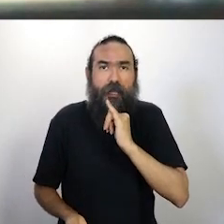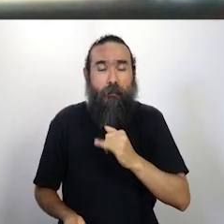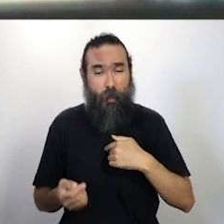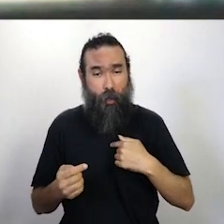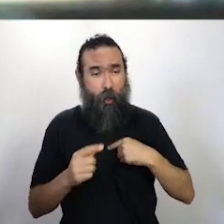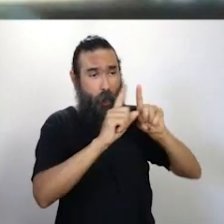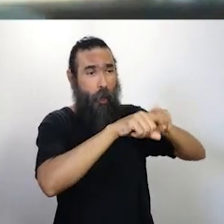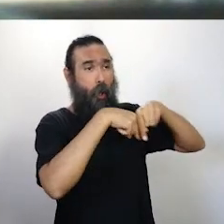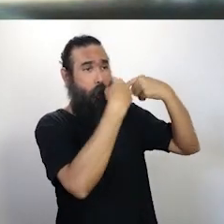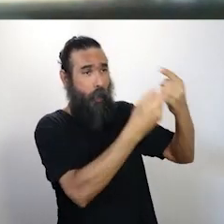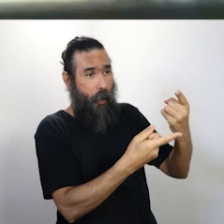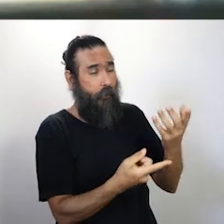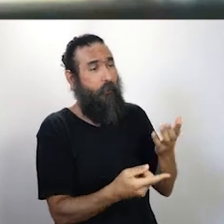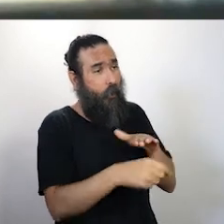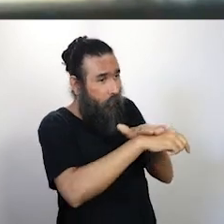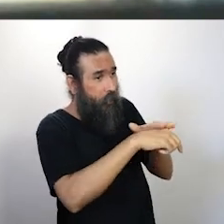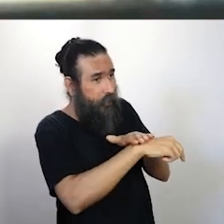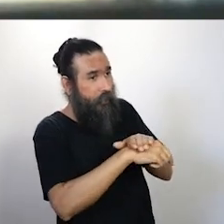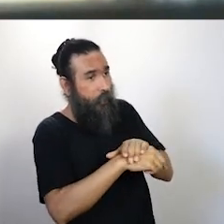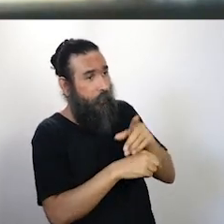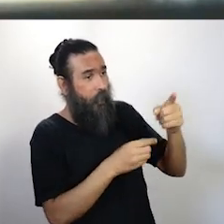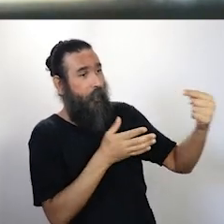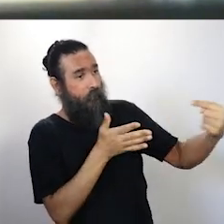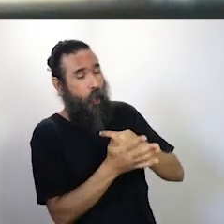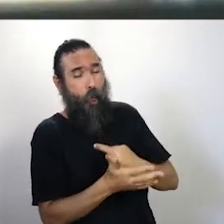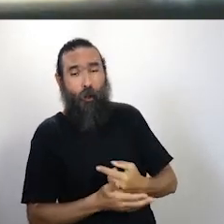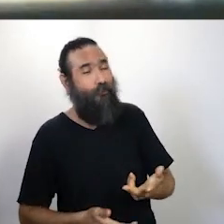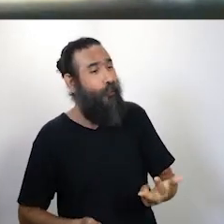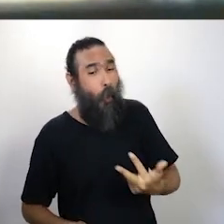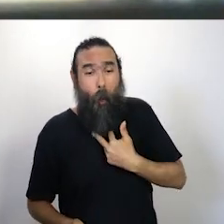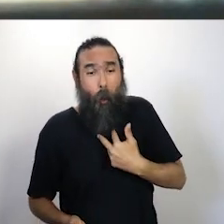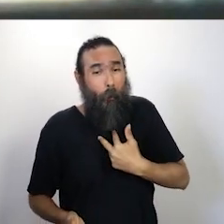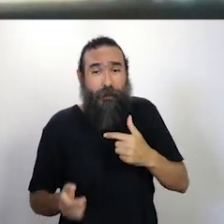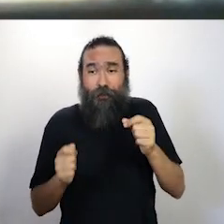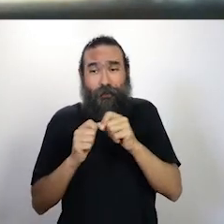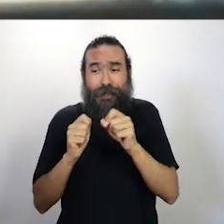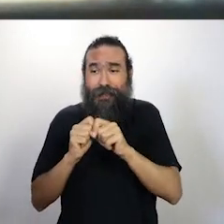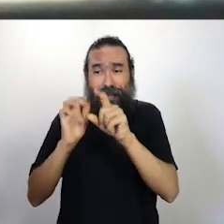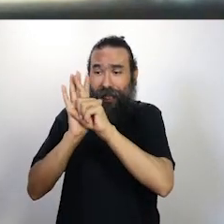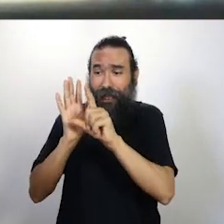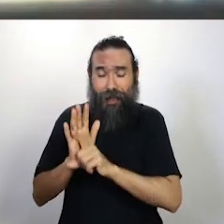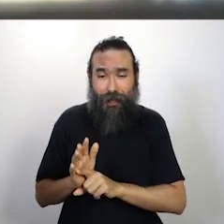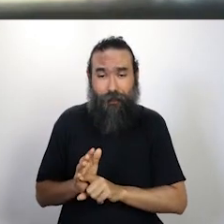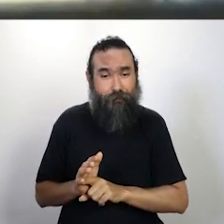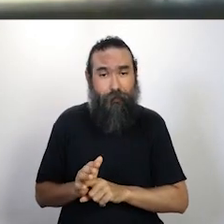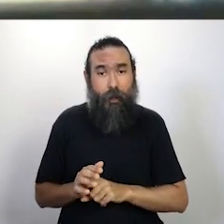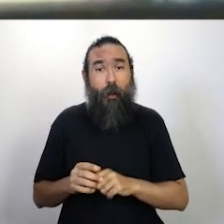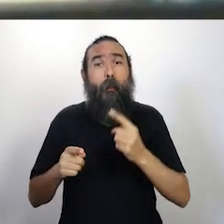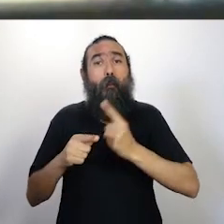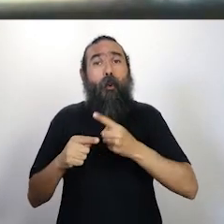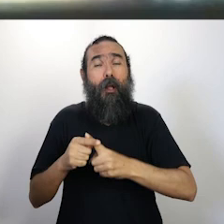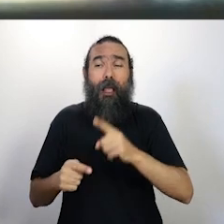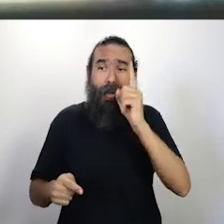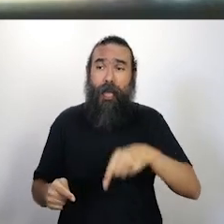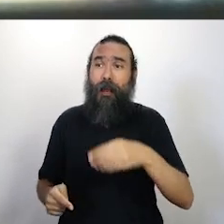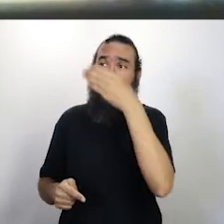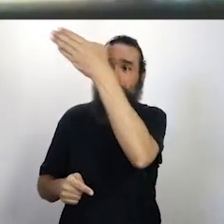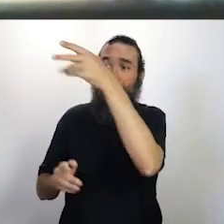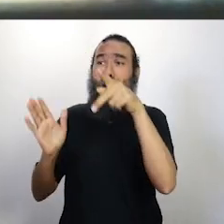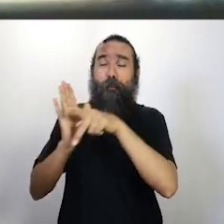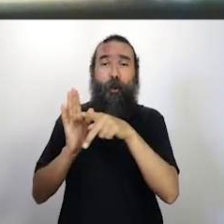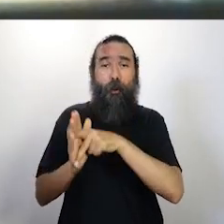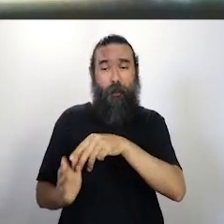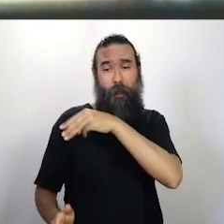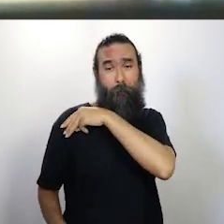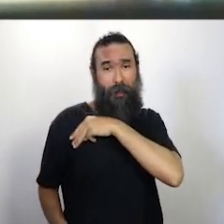falaram o seguinte que eles não tem como operar a lei está sendo tudo tratado no gabinete do ministro do turismo e não está sendo compartilhado com setores nem